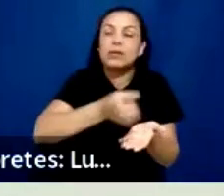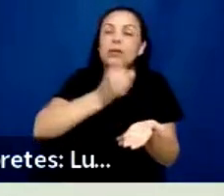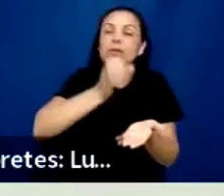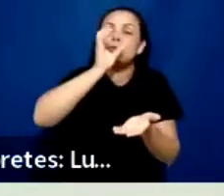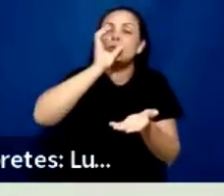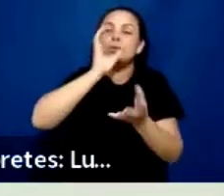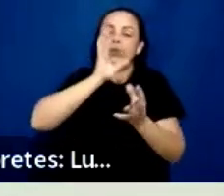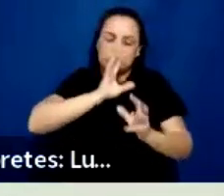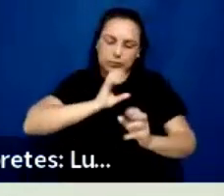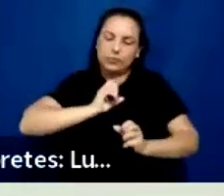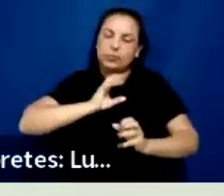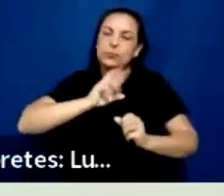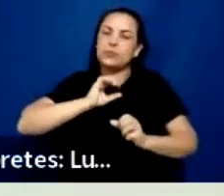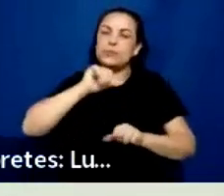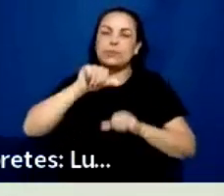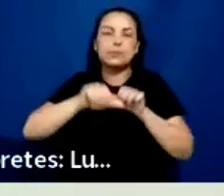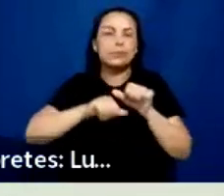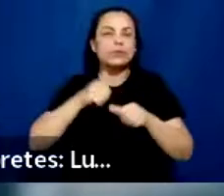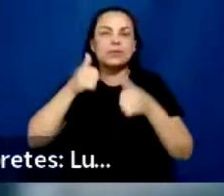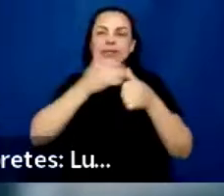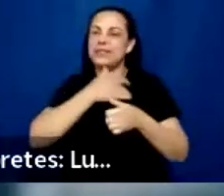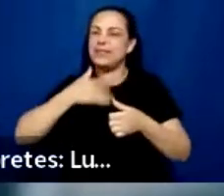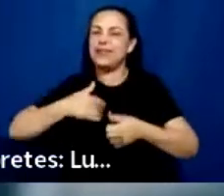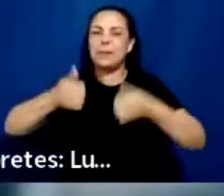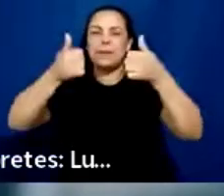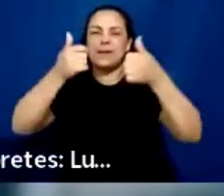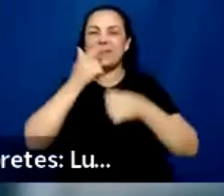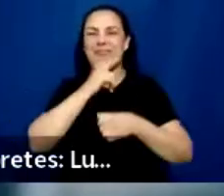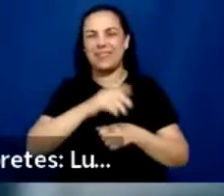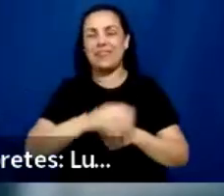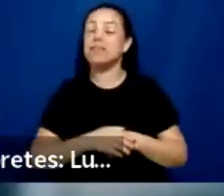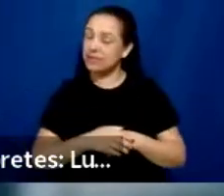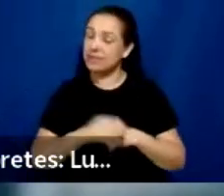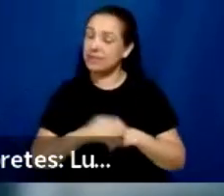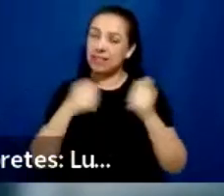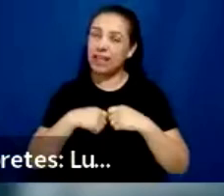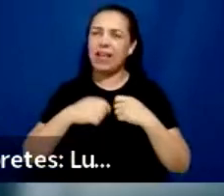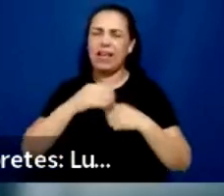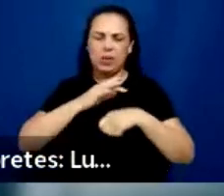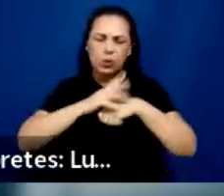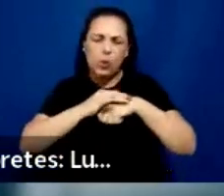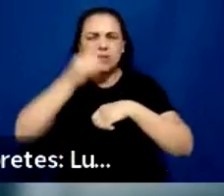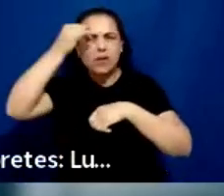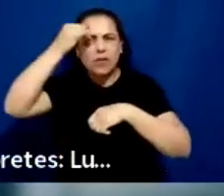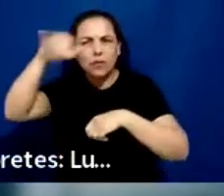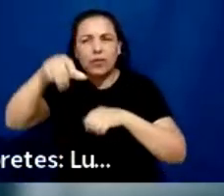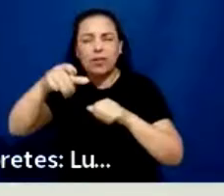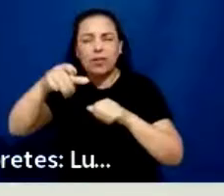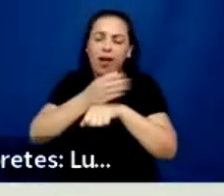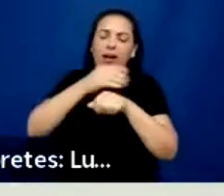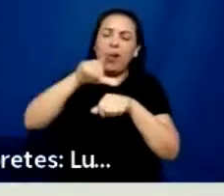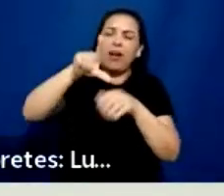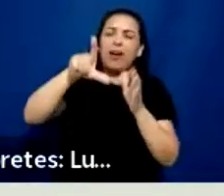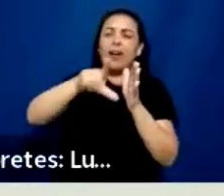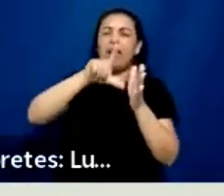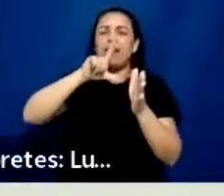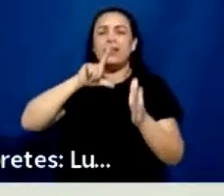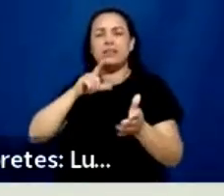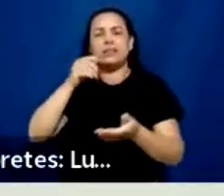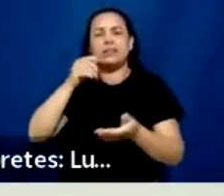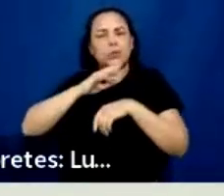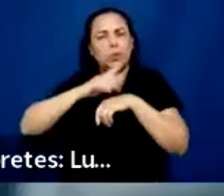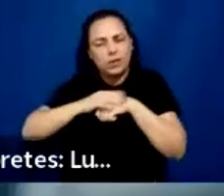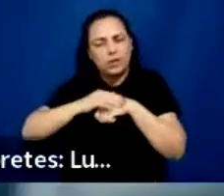de várias enfermidades, nós podemos fazer a prevenção combatendo as causas, matando o mal pela raiz. Prevenir é o melhor remédio.